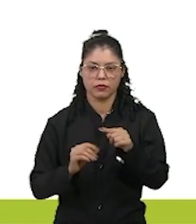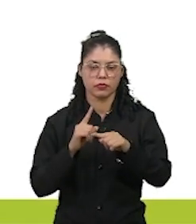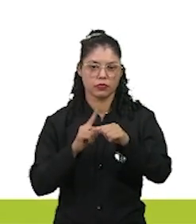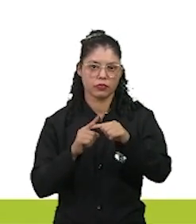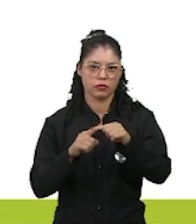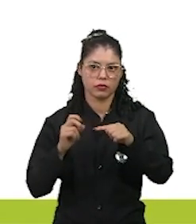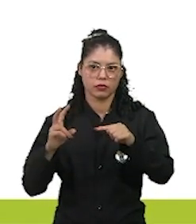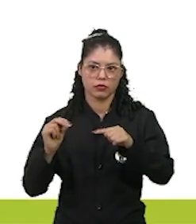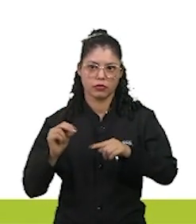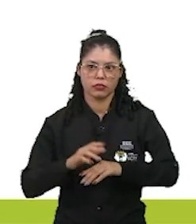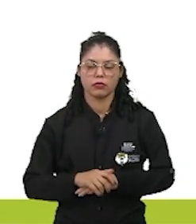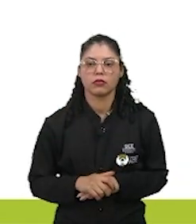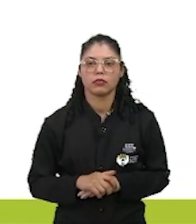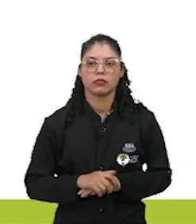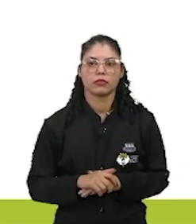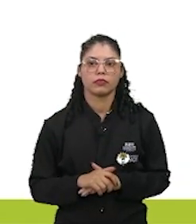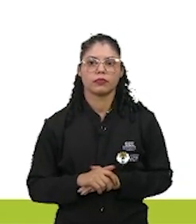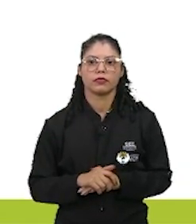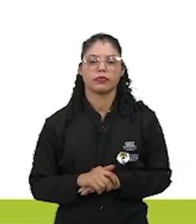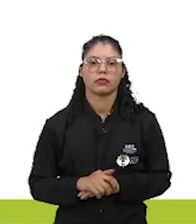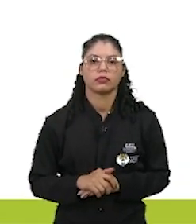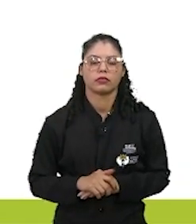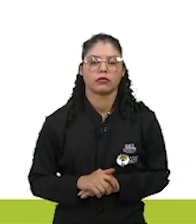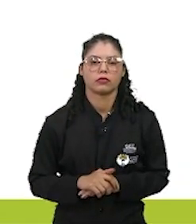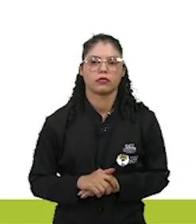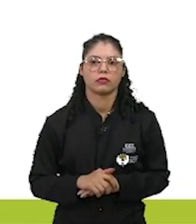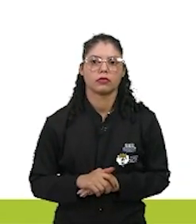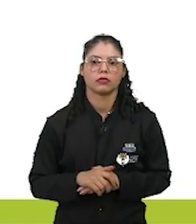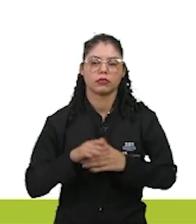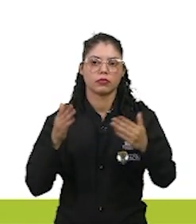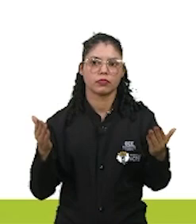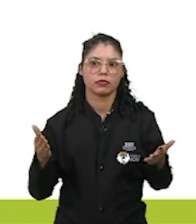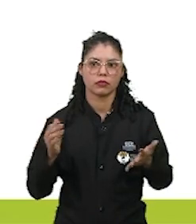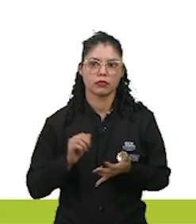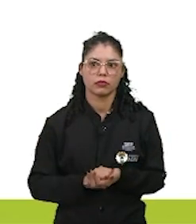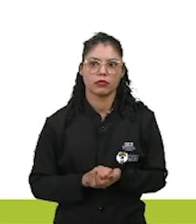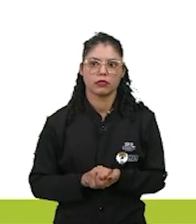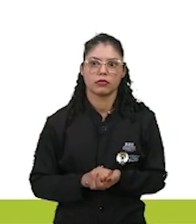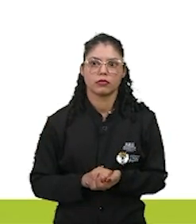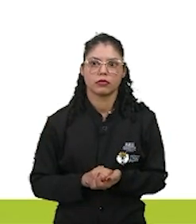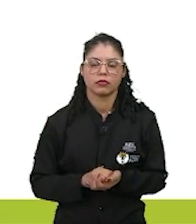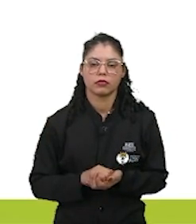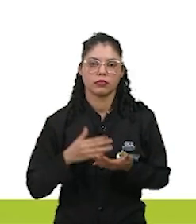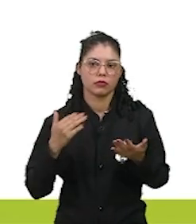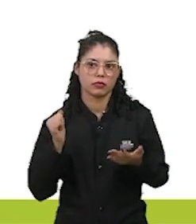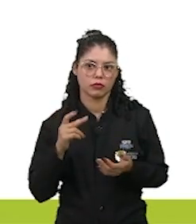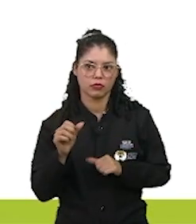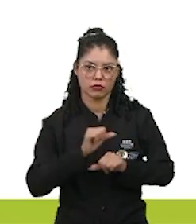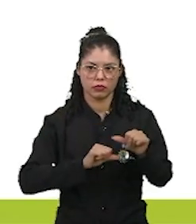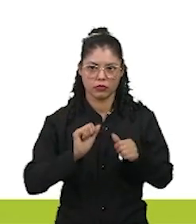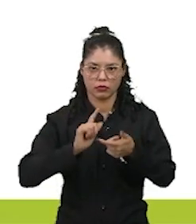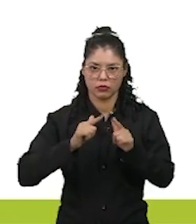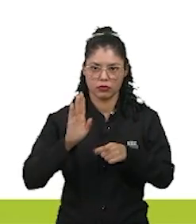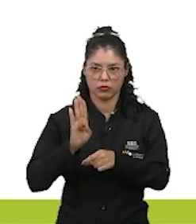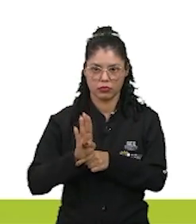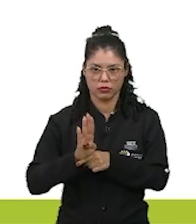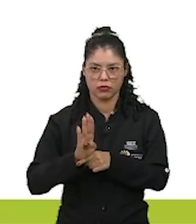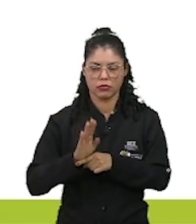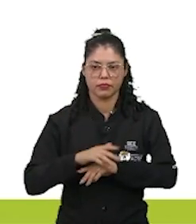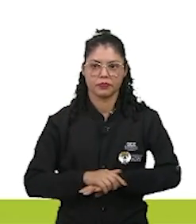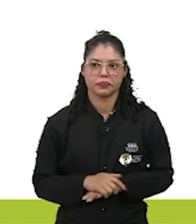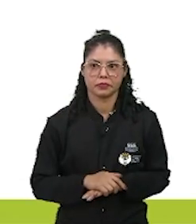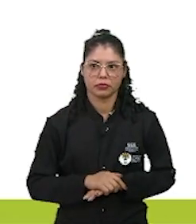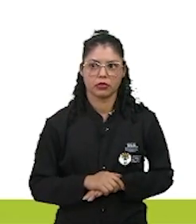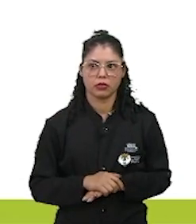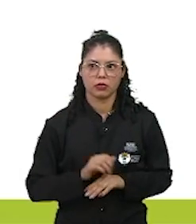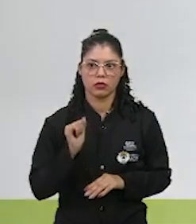dividido por 500, né? Que é a variação aqui, ó. Simplifica todo mundo, a gente já fez isso no exemplo anterior, eu vou ter menos 1